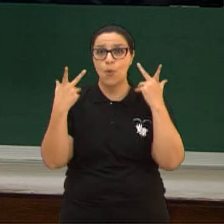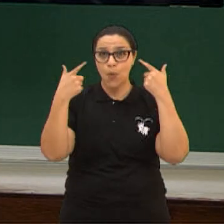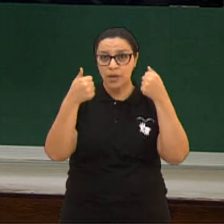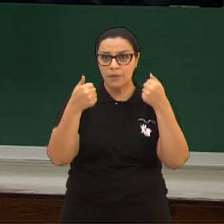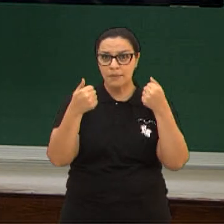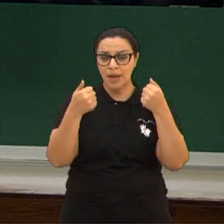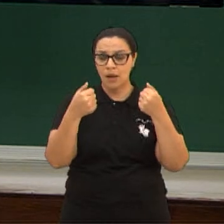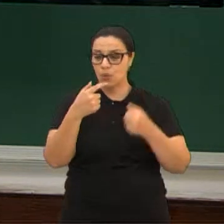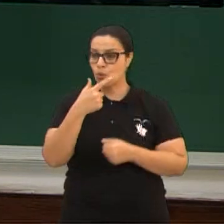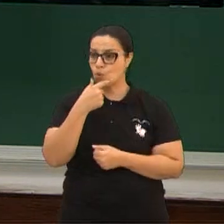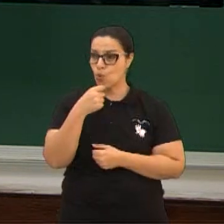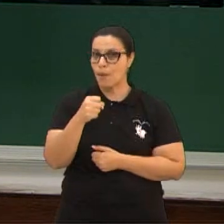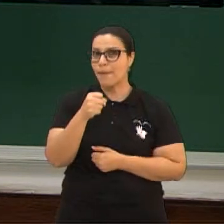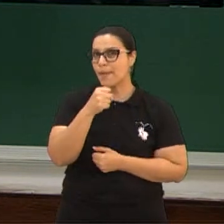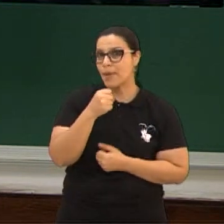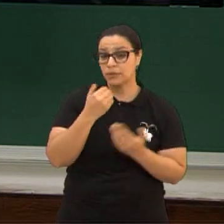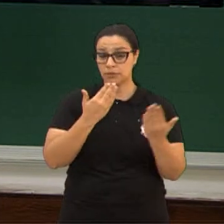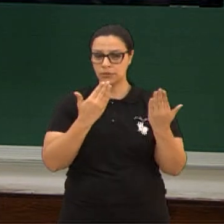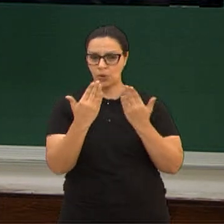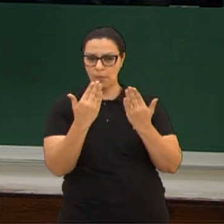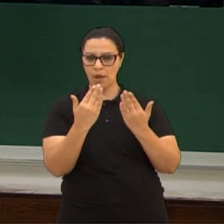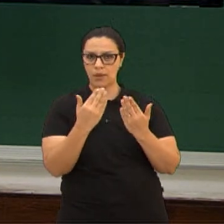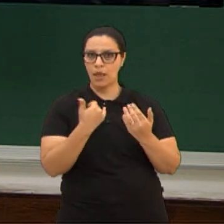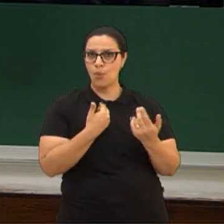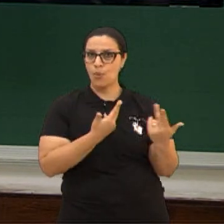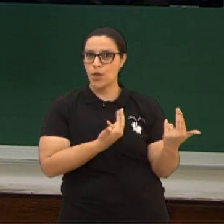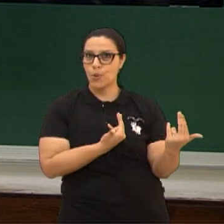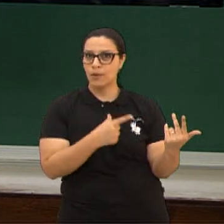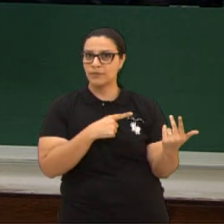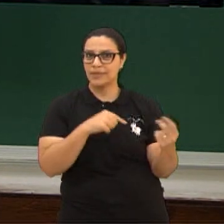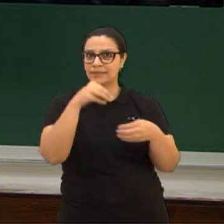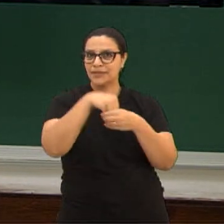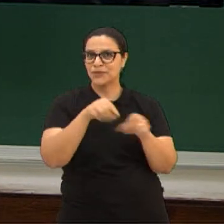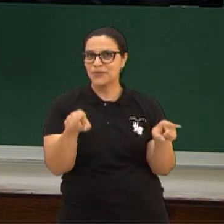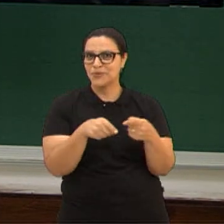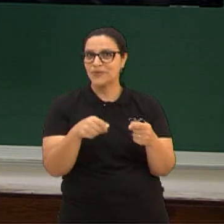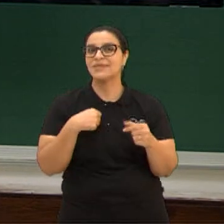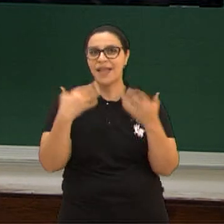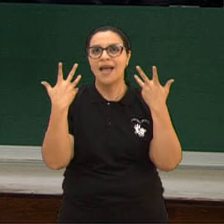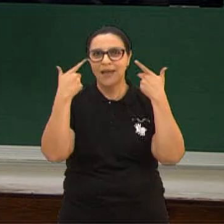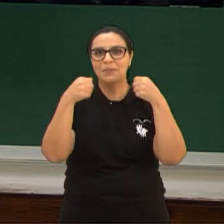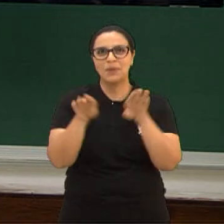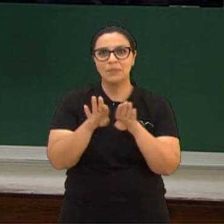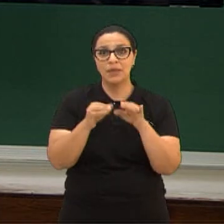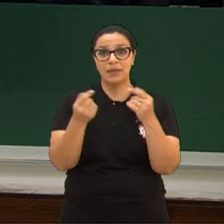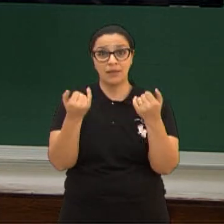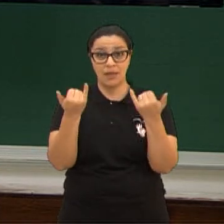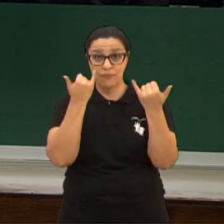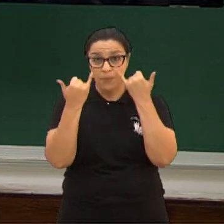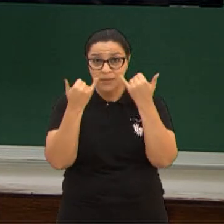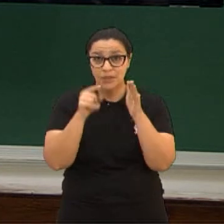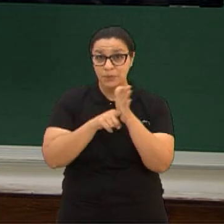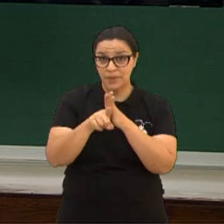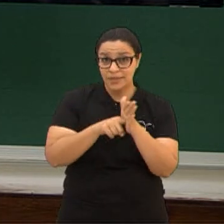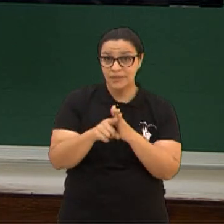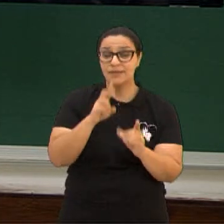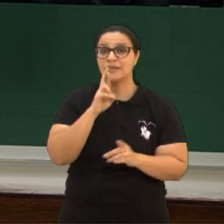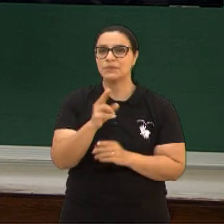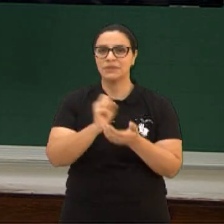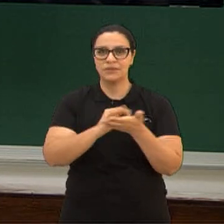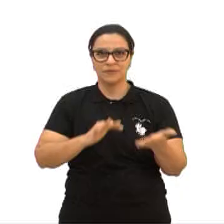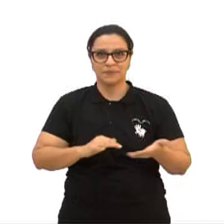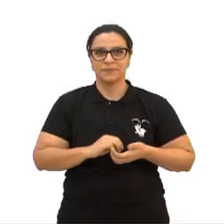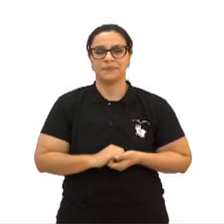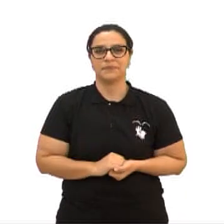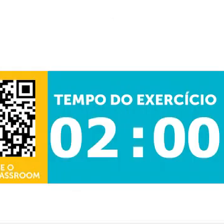se compara na música? Aqui também tem um animal. Procure essas informações e responda o seu